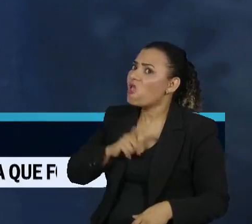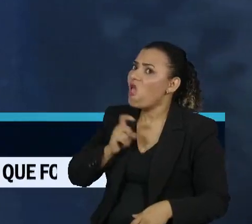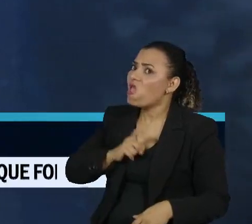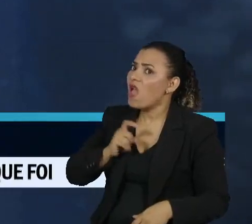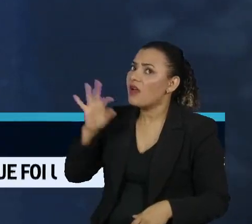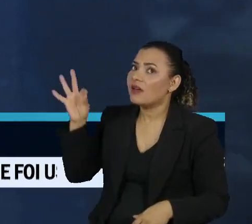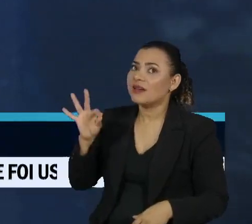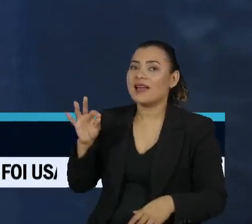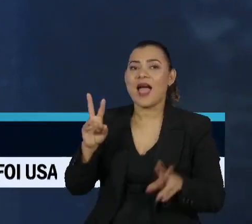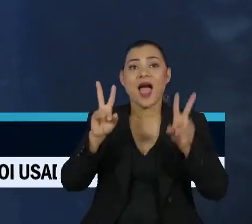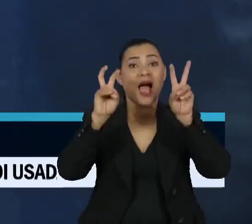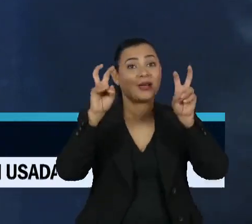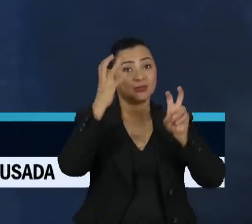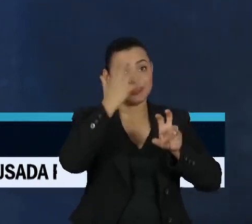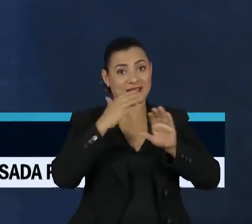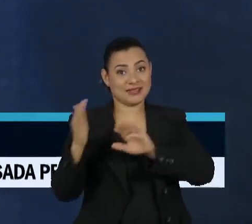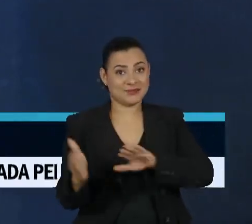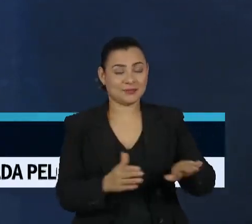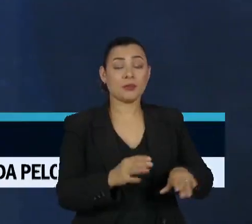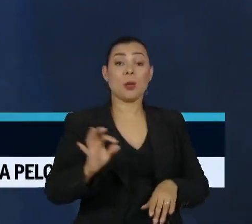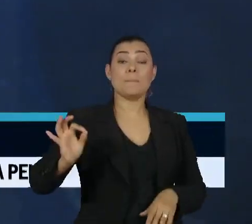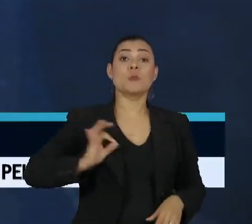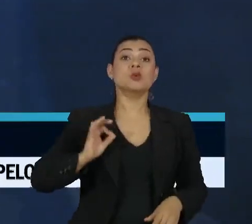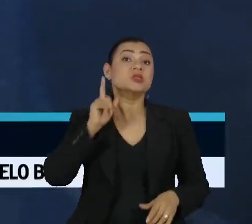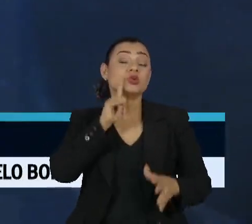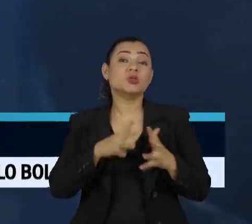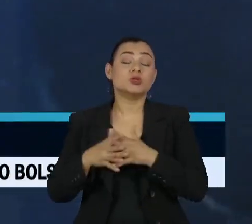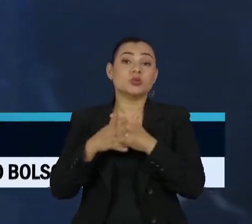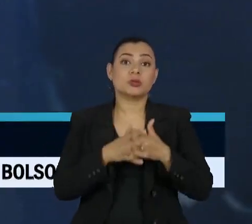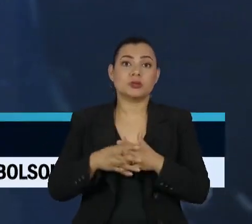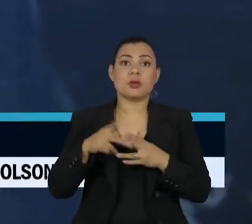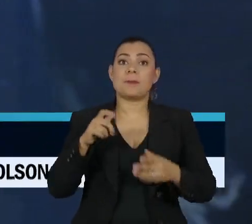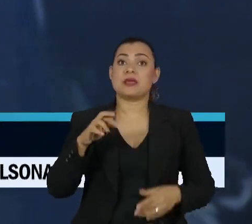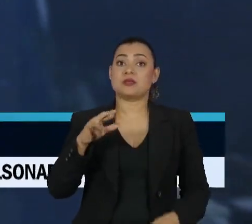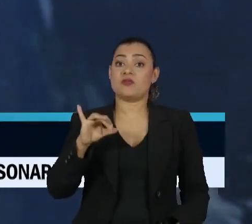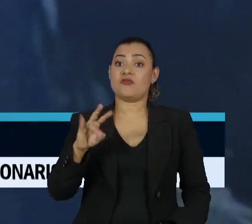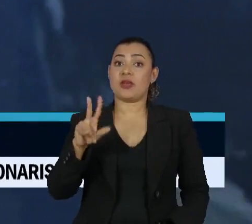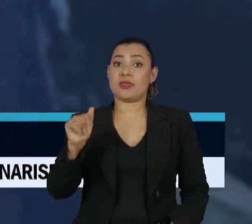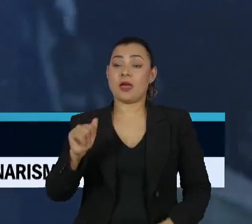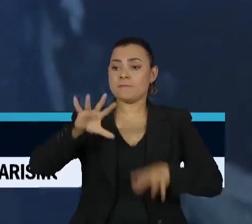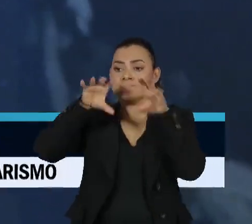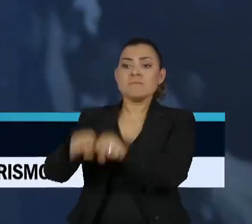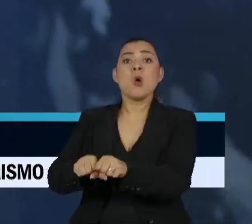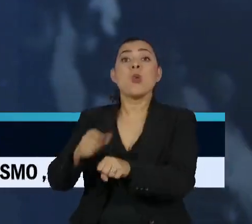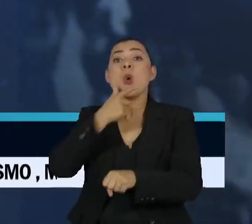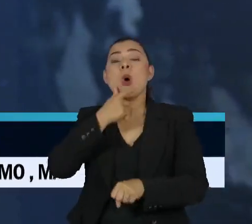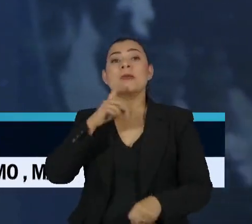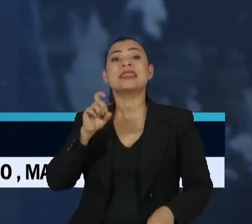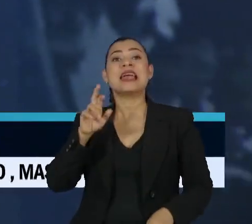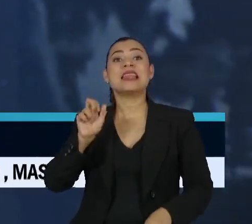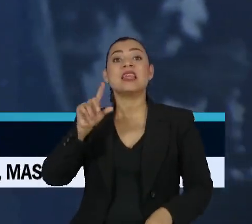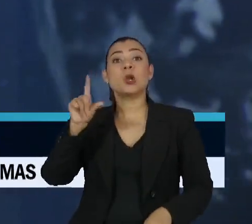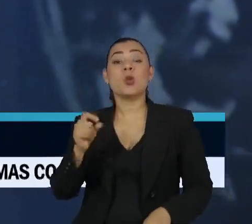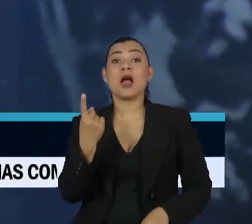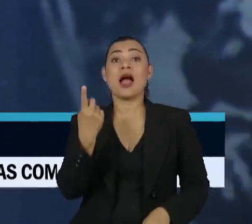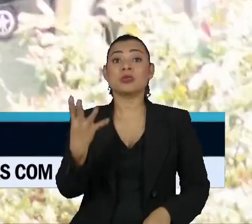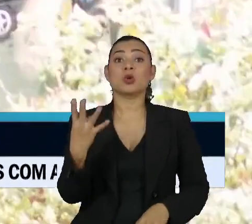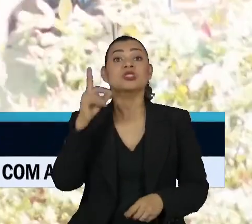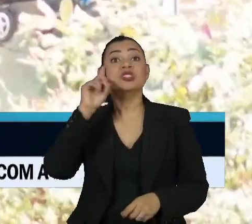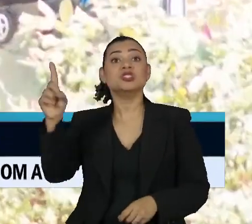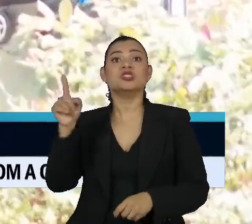Agora, um assunto sério aqui. A polícia da Pensilvânia, nos Estados Unidos, capturou hoje o brasileiro Danilo Cavalcante, foragido há 14